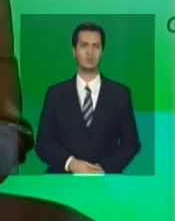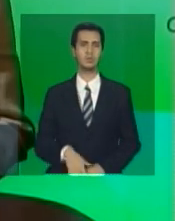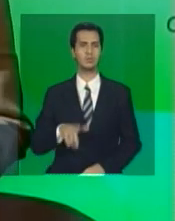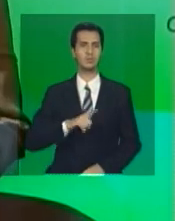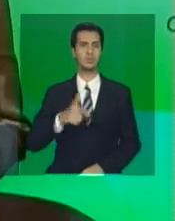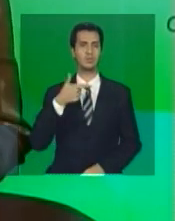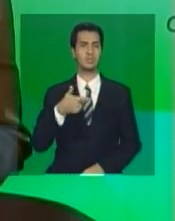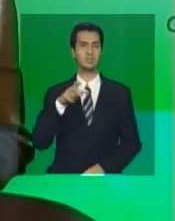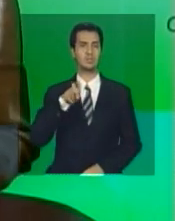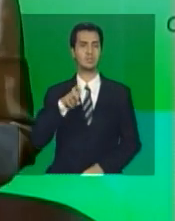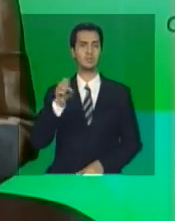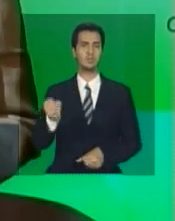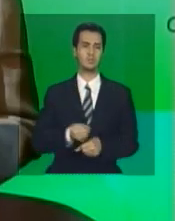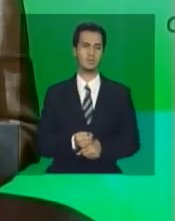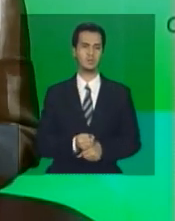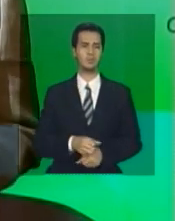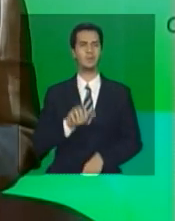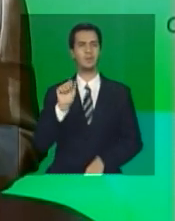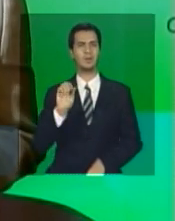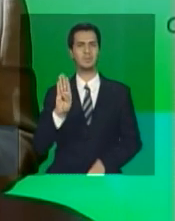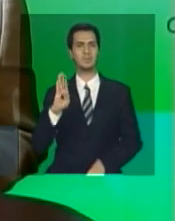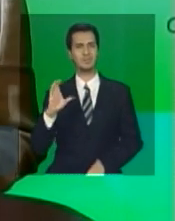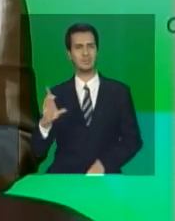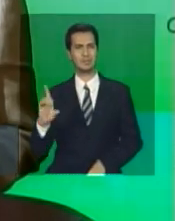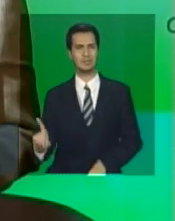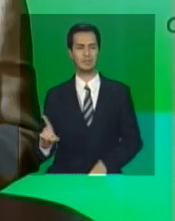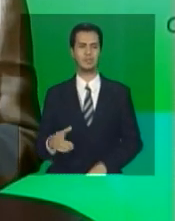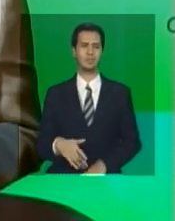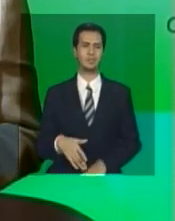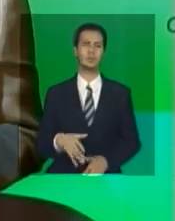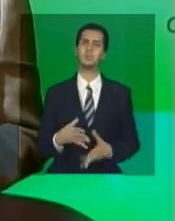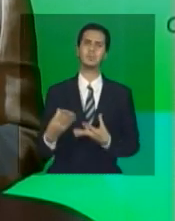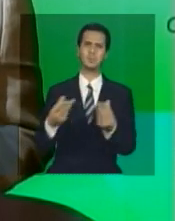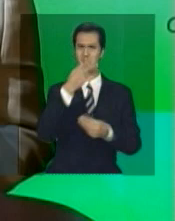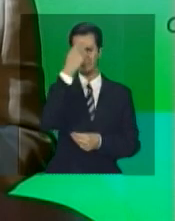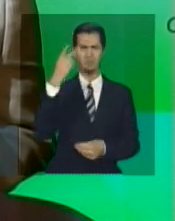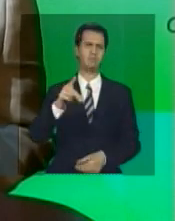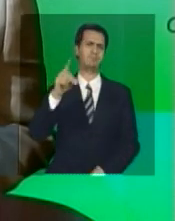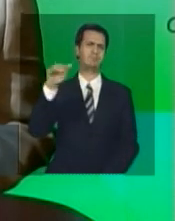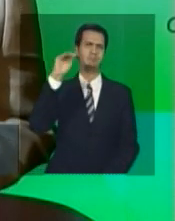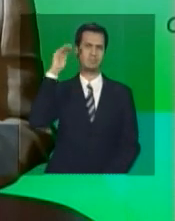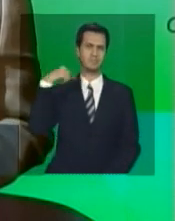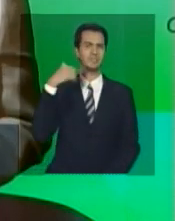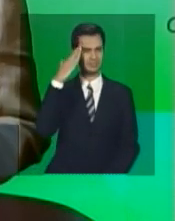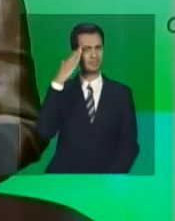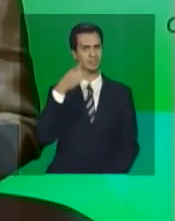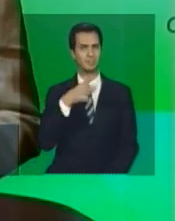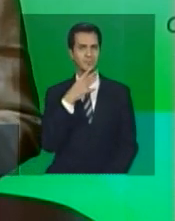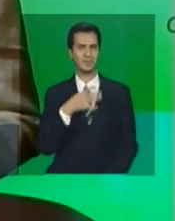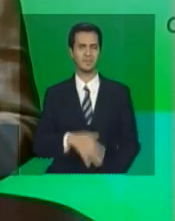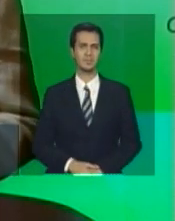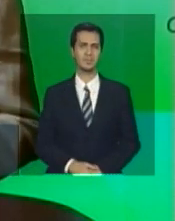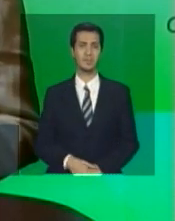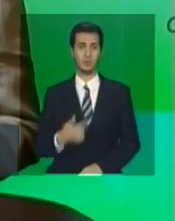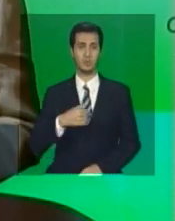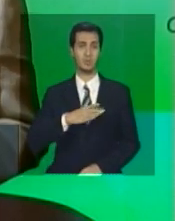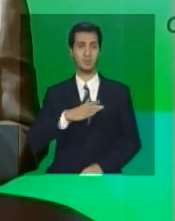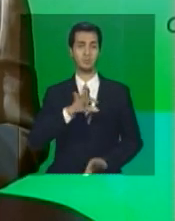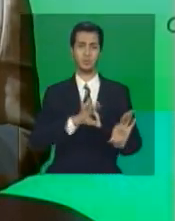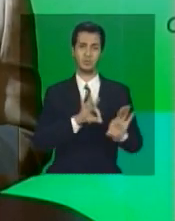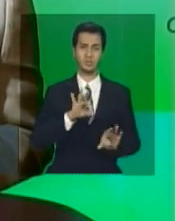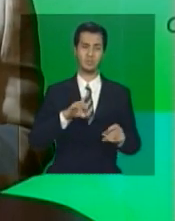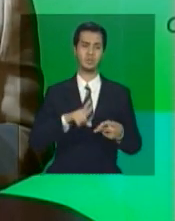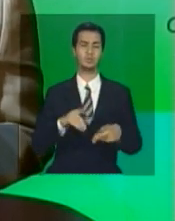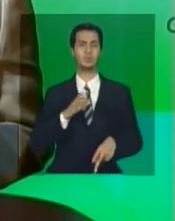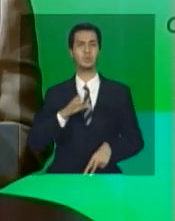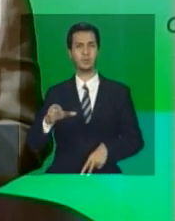anos. Um A, um B, um C, um D. O pessoal da antiga sabe do que eu estou falando. Coordenadora de projeto, coordenadora